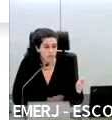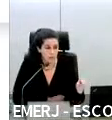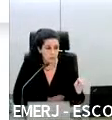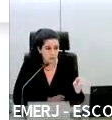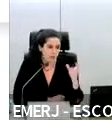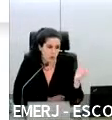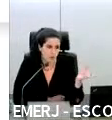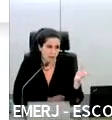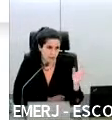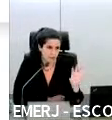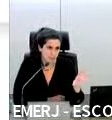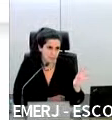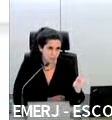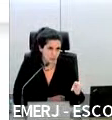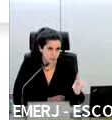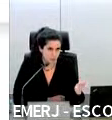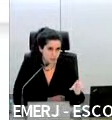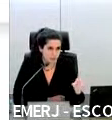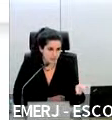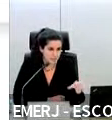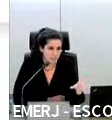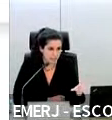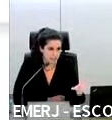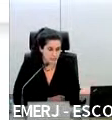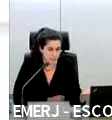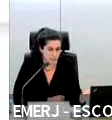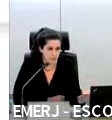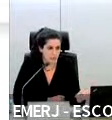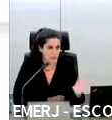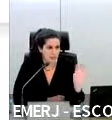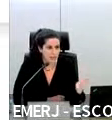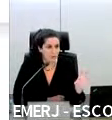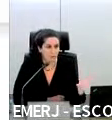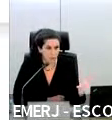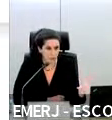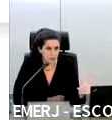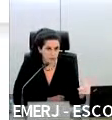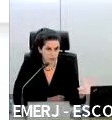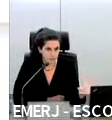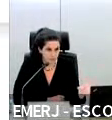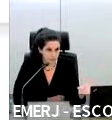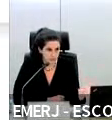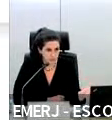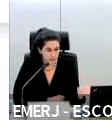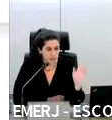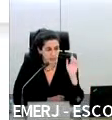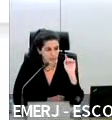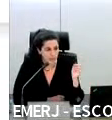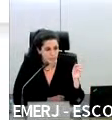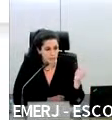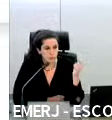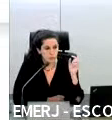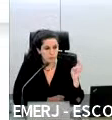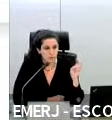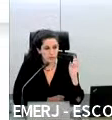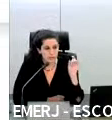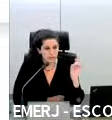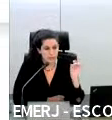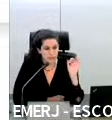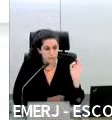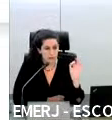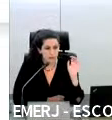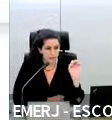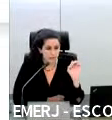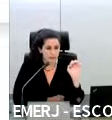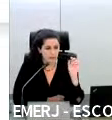todas as instituições, ou majoritariamente as instituições que fazem parte da rede e que compõem o sistema de justiça. M1, M2,